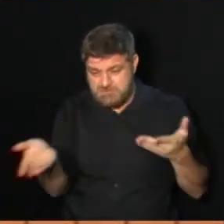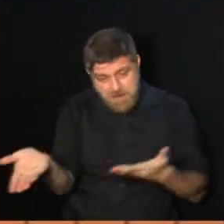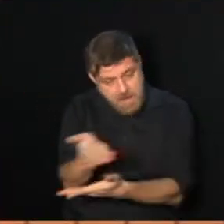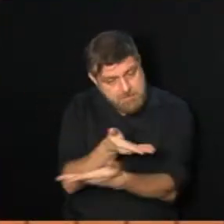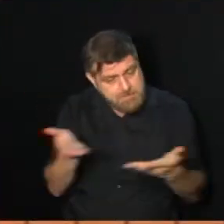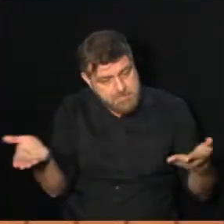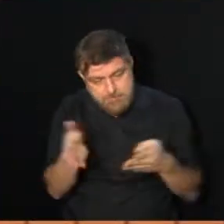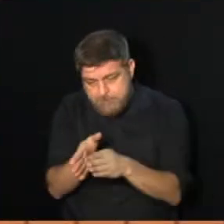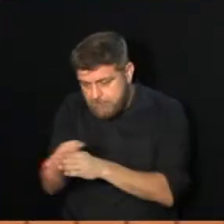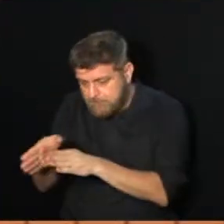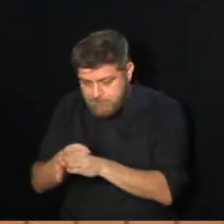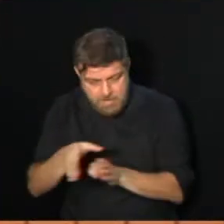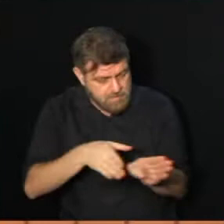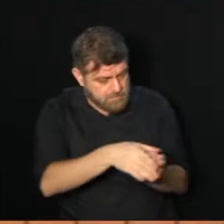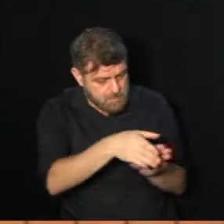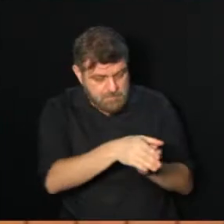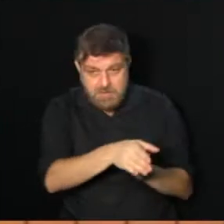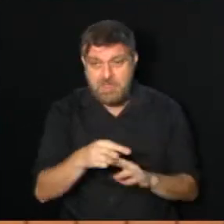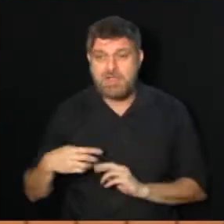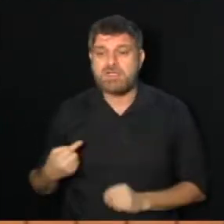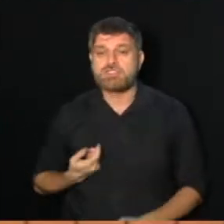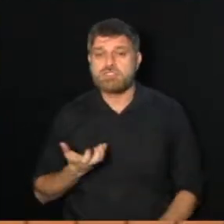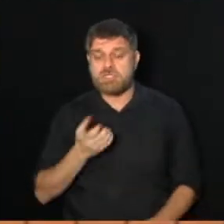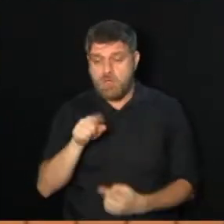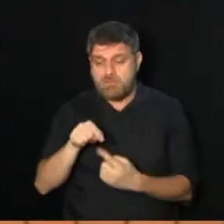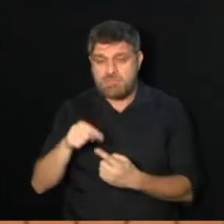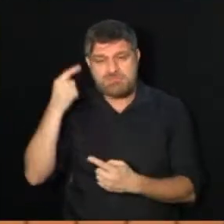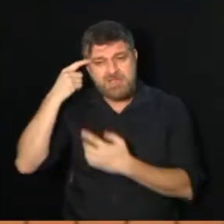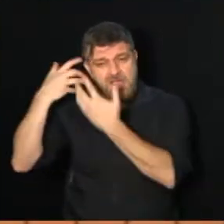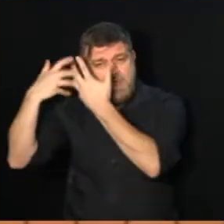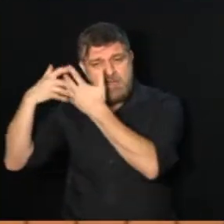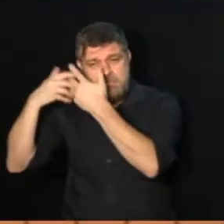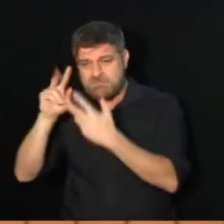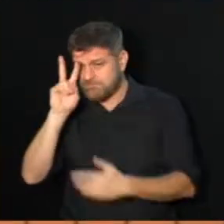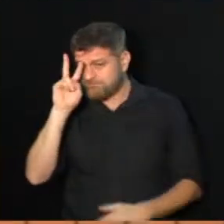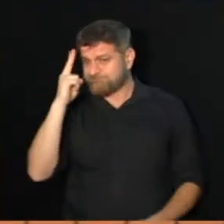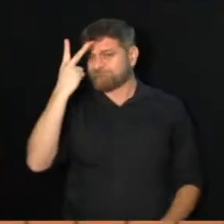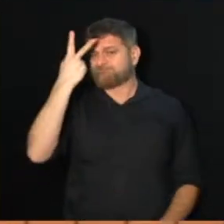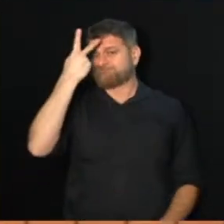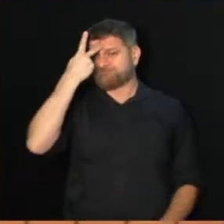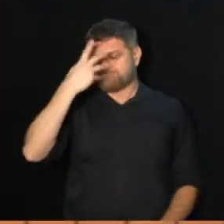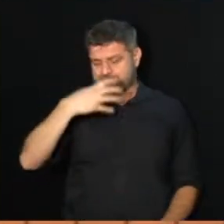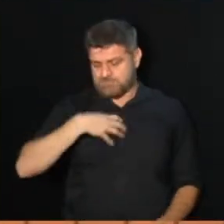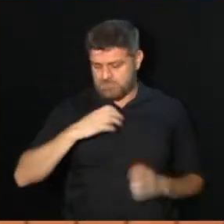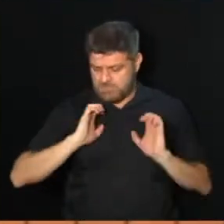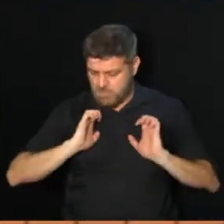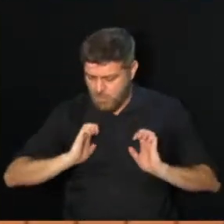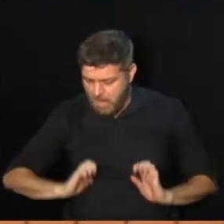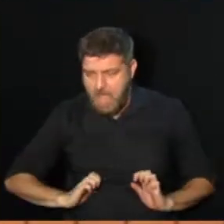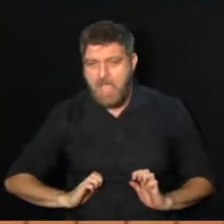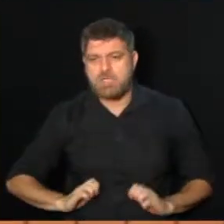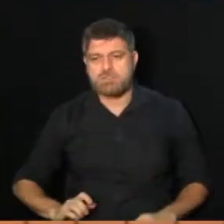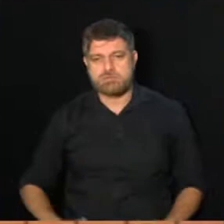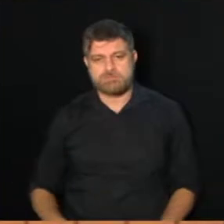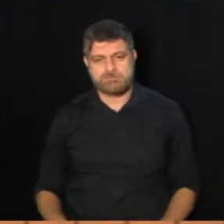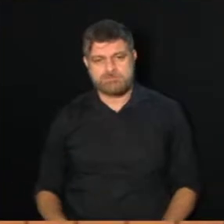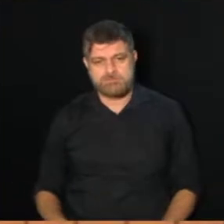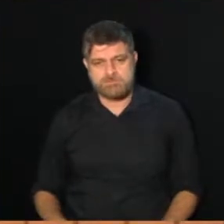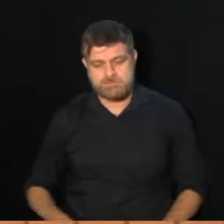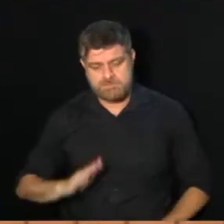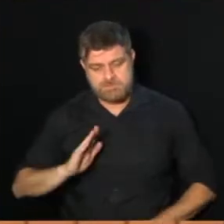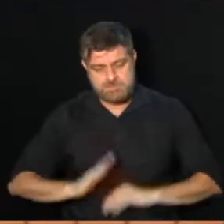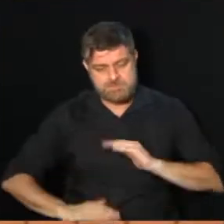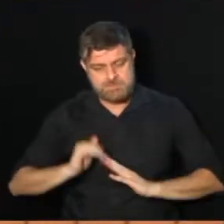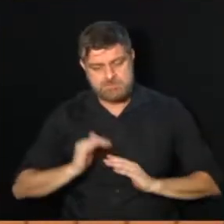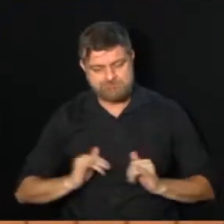está suscitando isso, a reflexão, uma mudança de postura, uma mudança de atitude. Então, isso